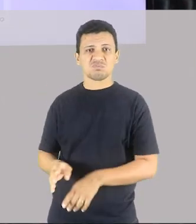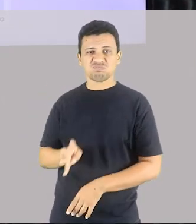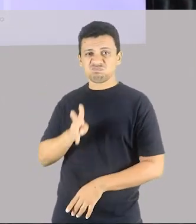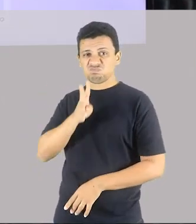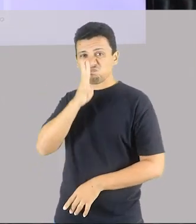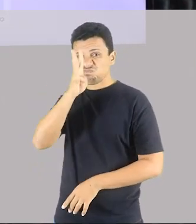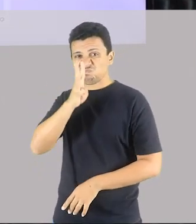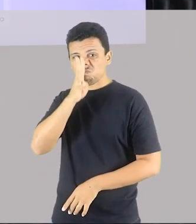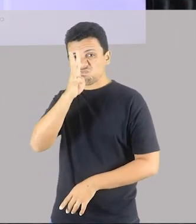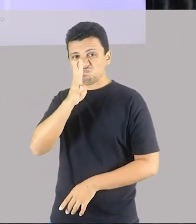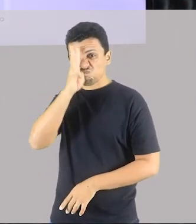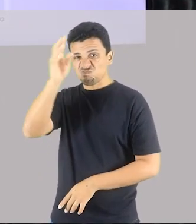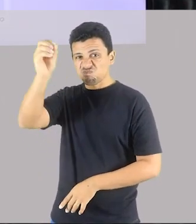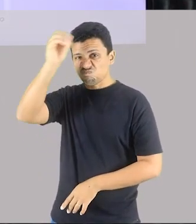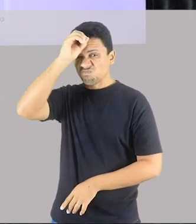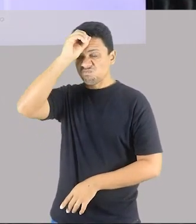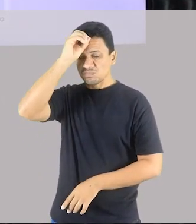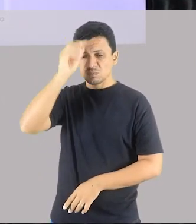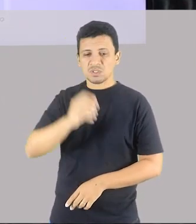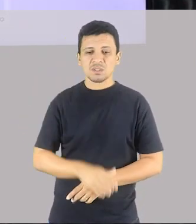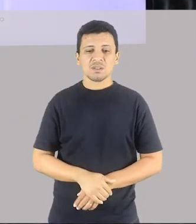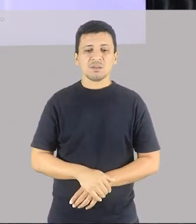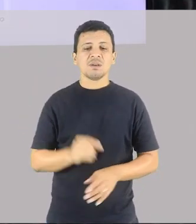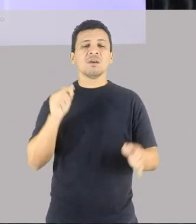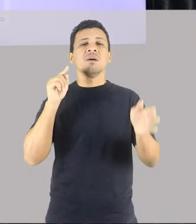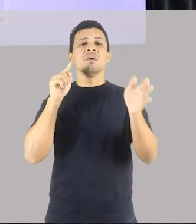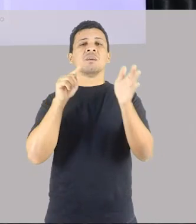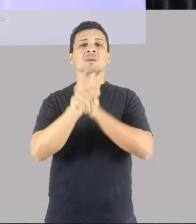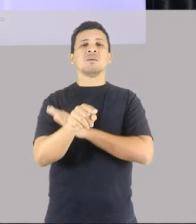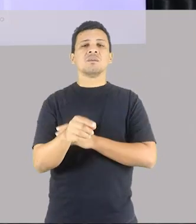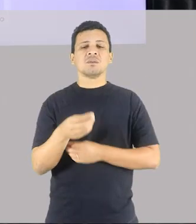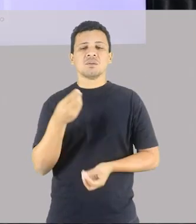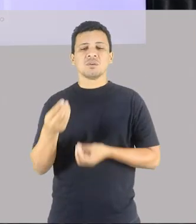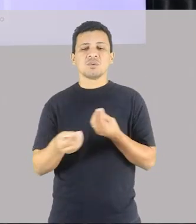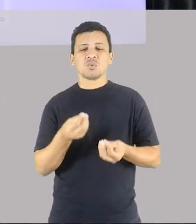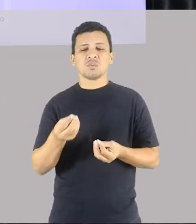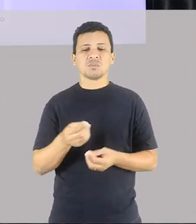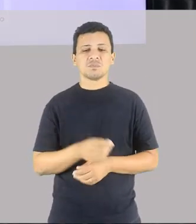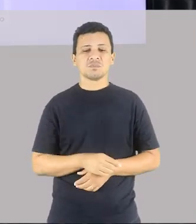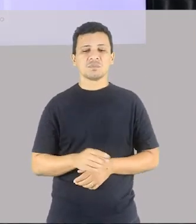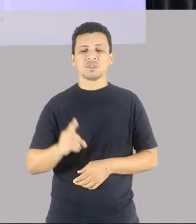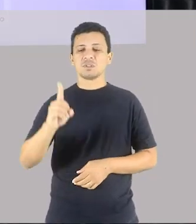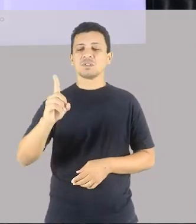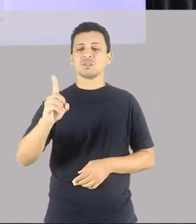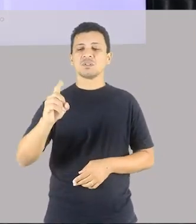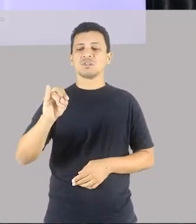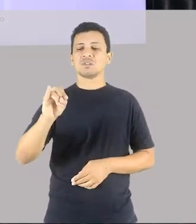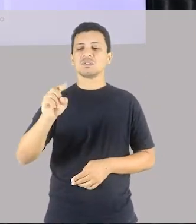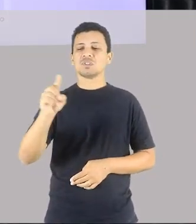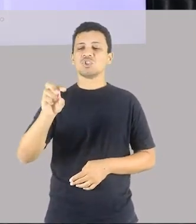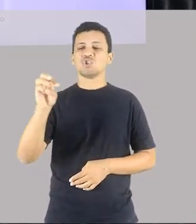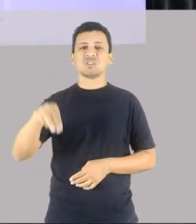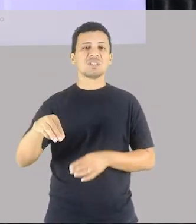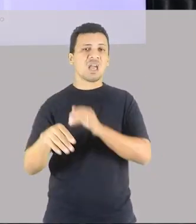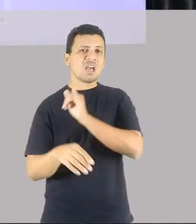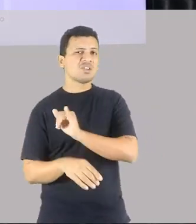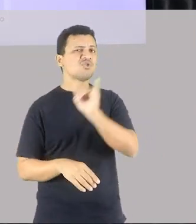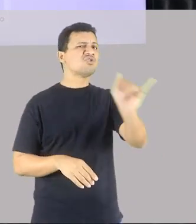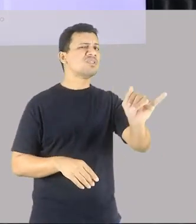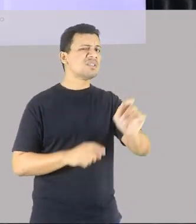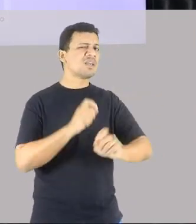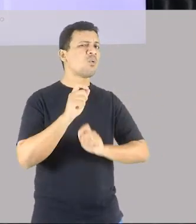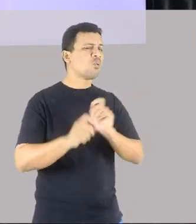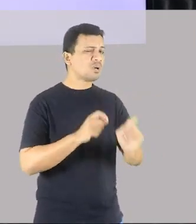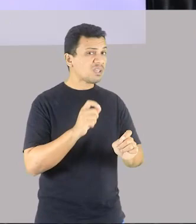olha só, a questão em relação ao primeiro quadrínio, dizem, é fácil, né? Dizem o quê? Né?